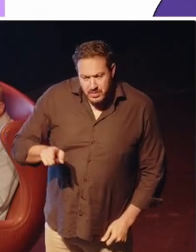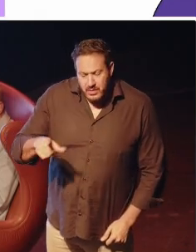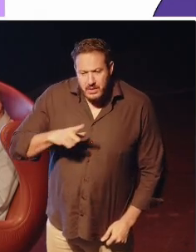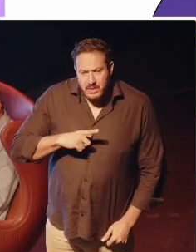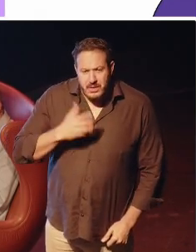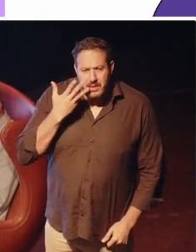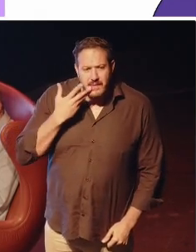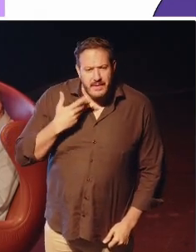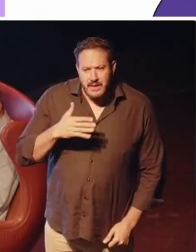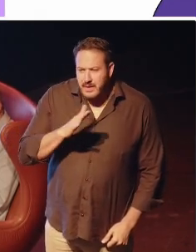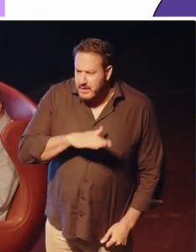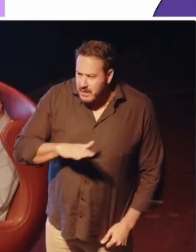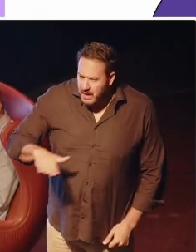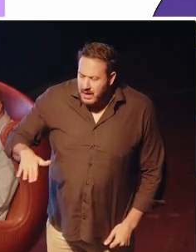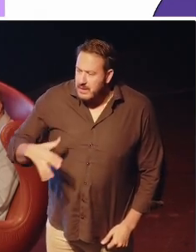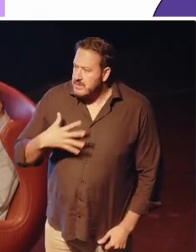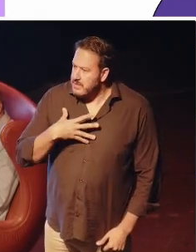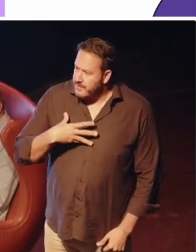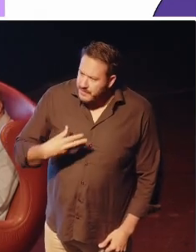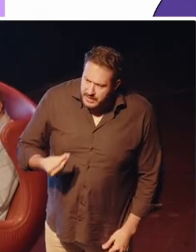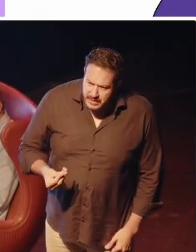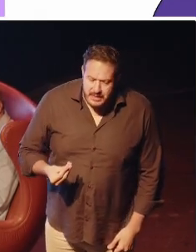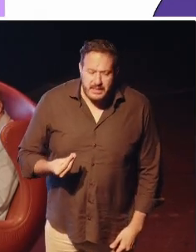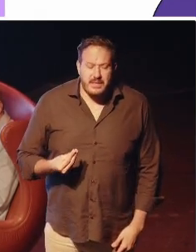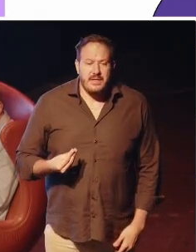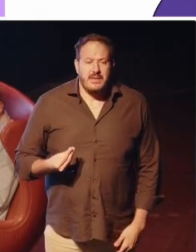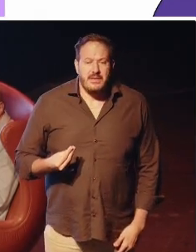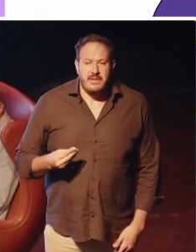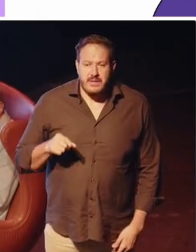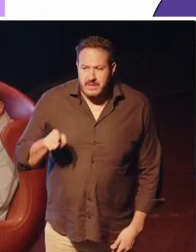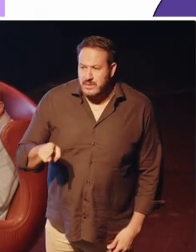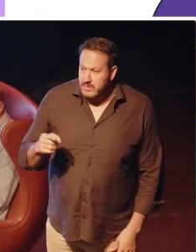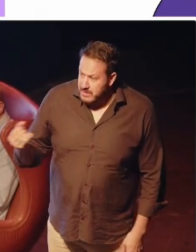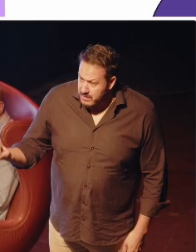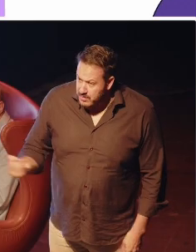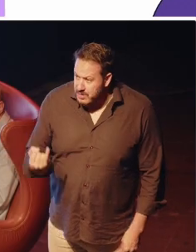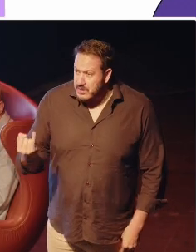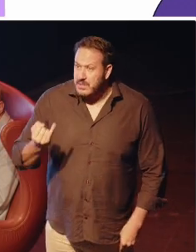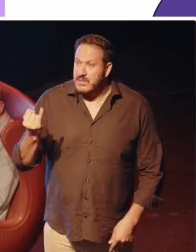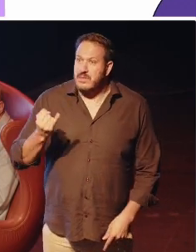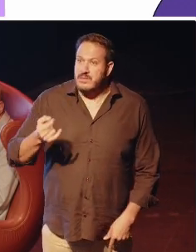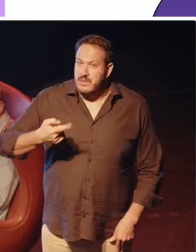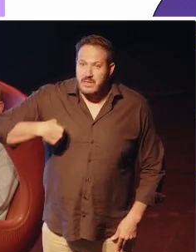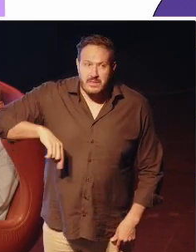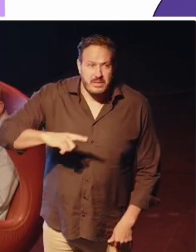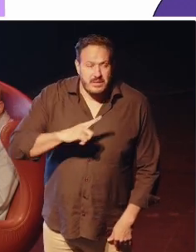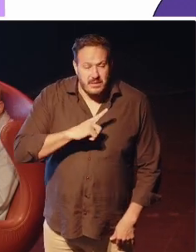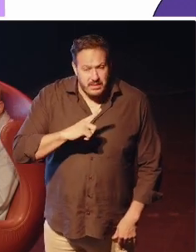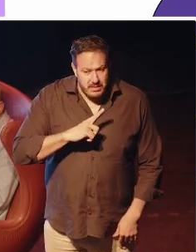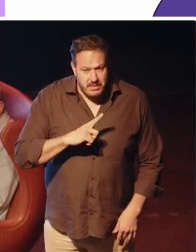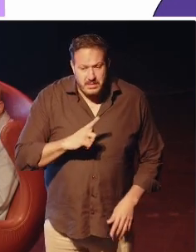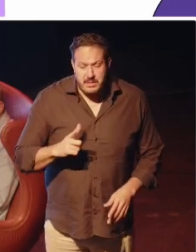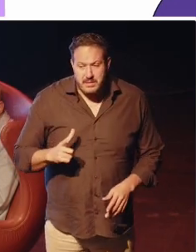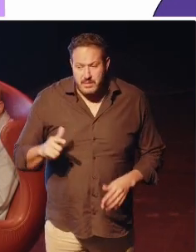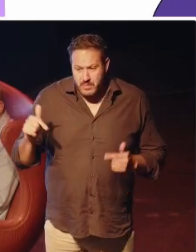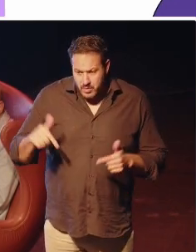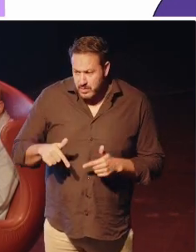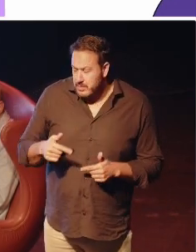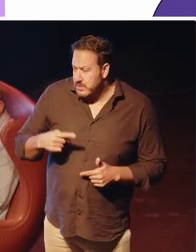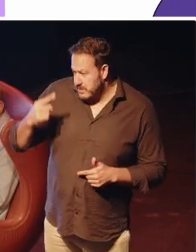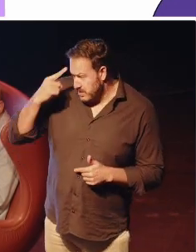crianças, os filhos são crianças. Então, é importante que a gente tire um pouco nessa